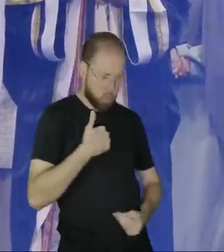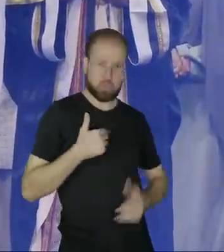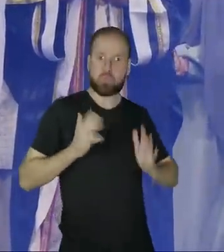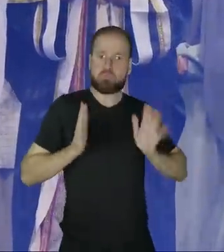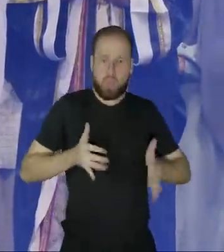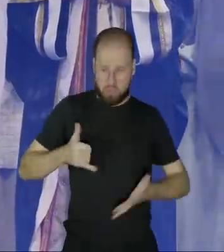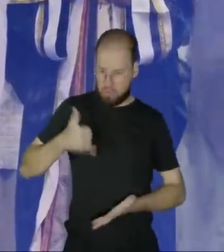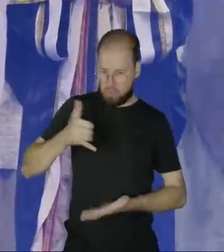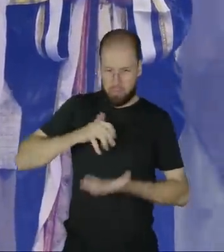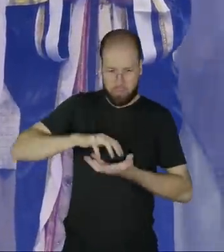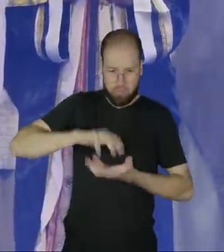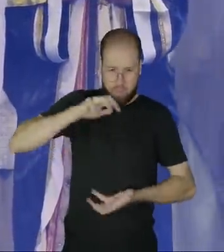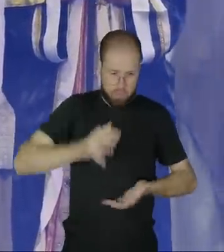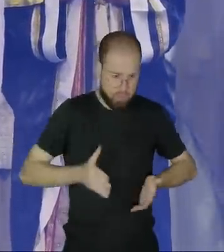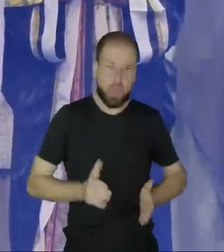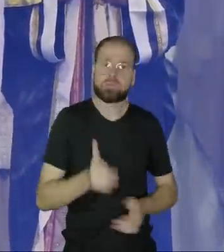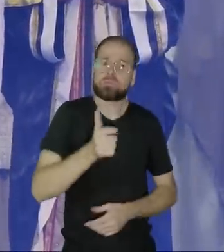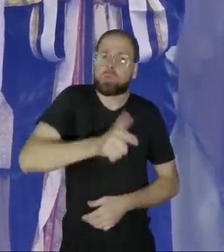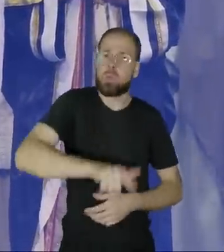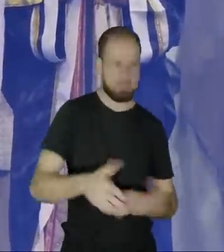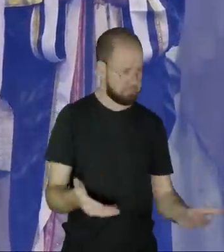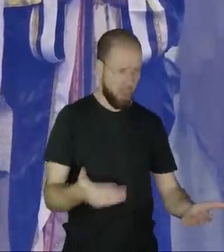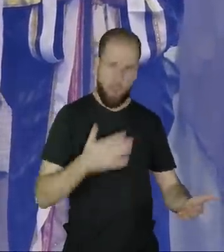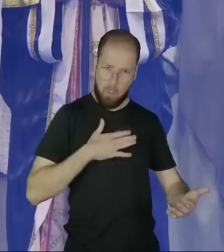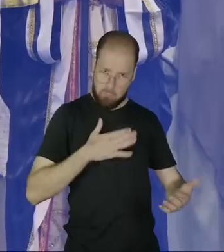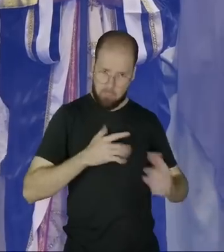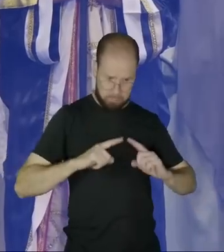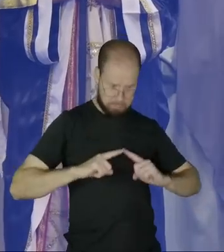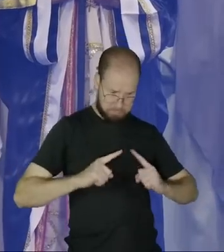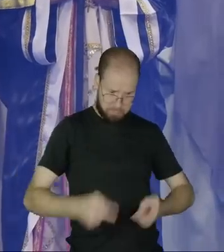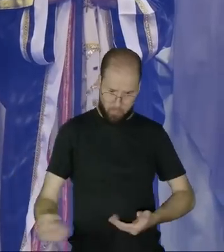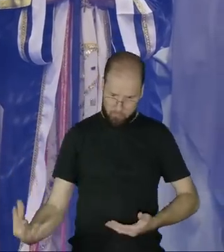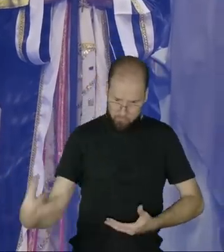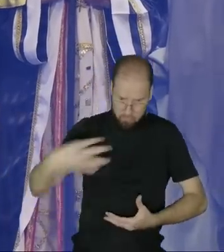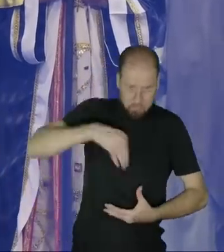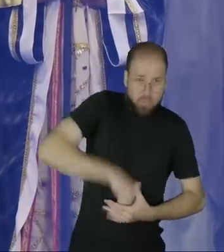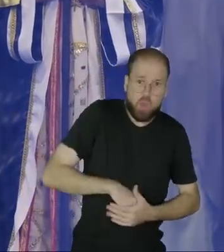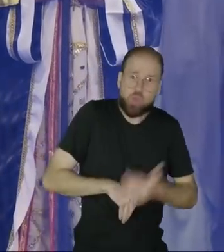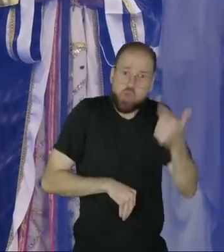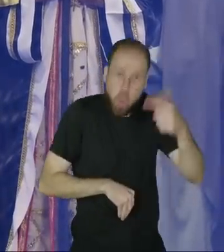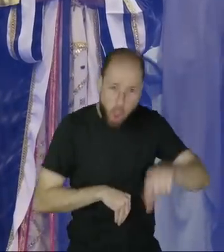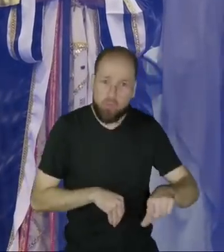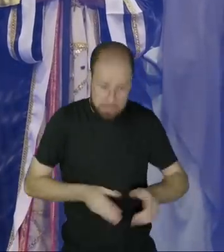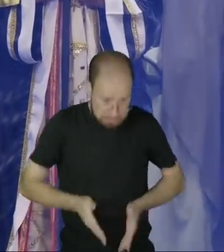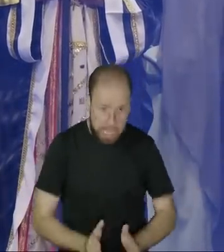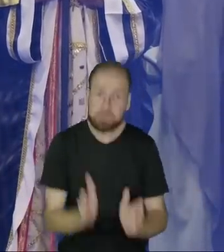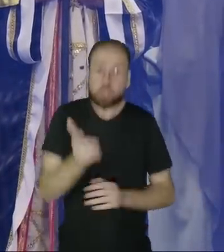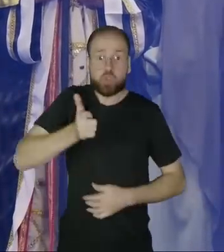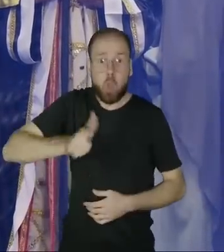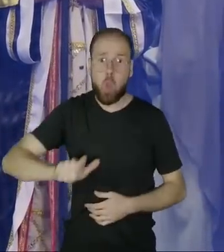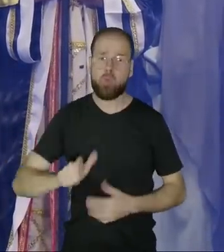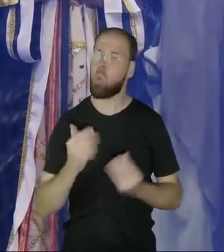de novo? Porventura voltarei eu ao ventre de minha mãe e nascerei